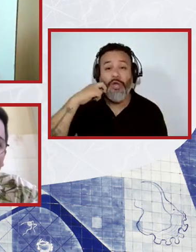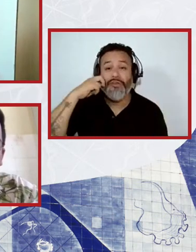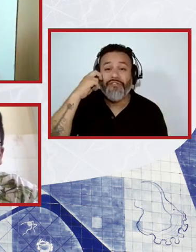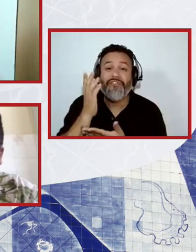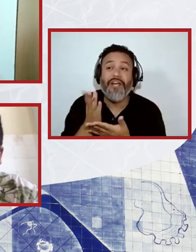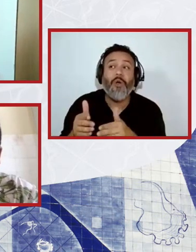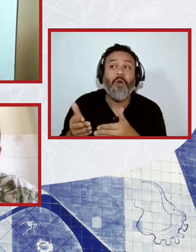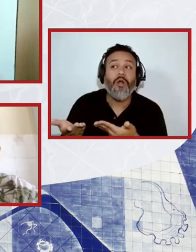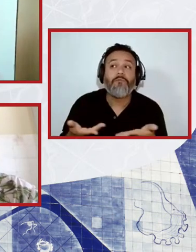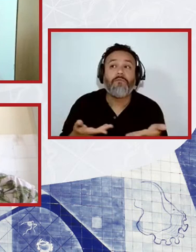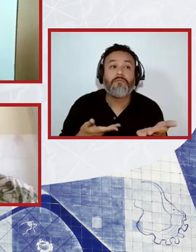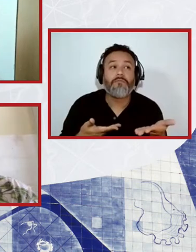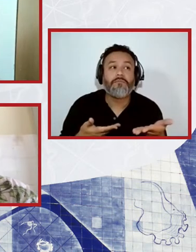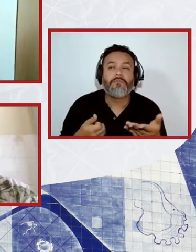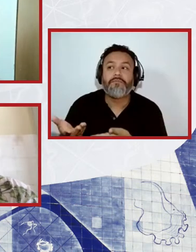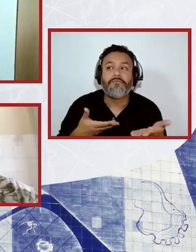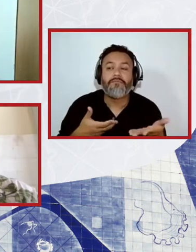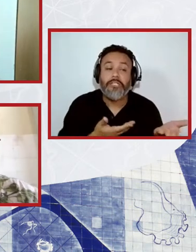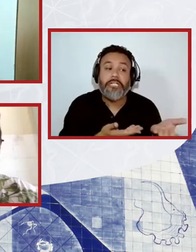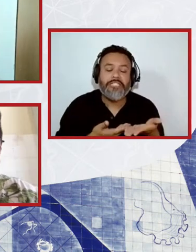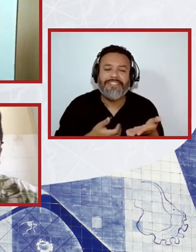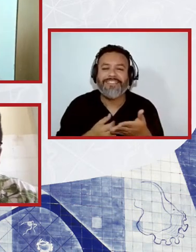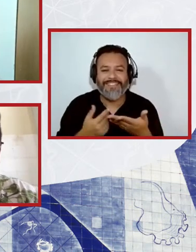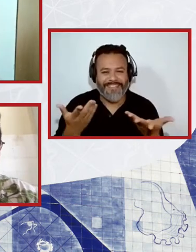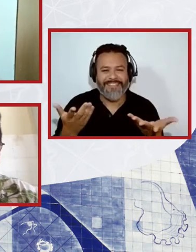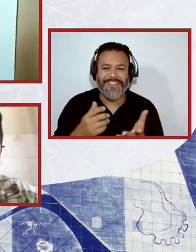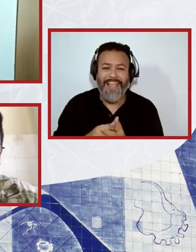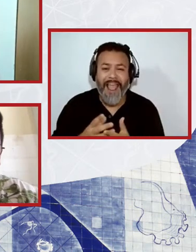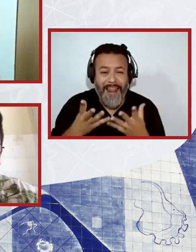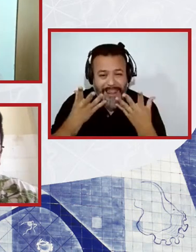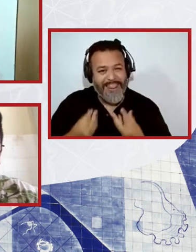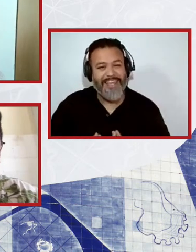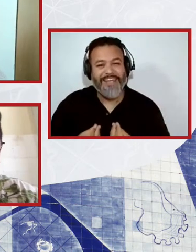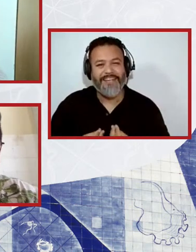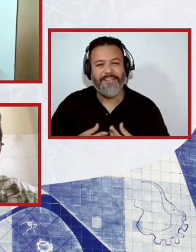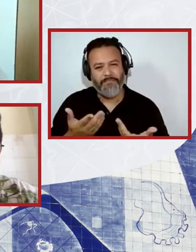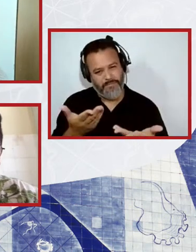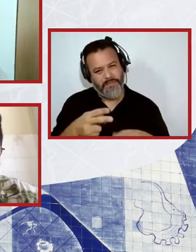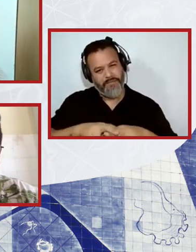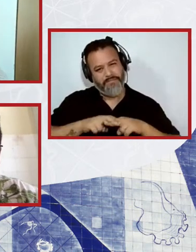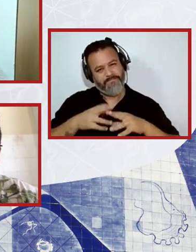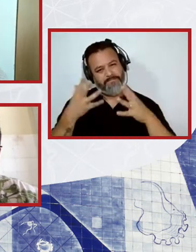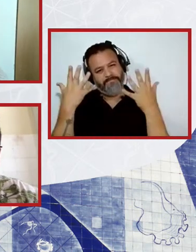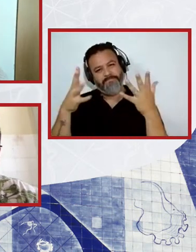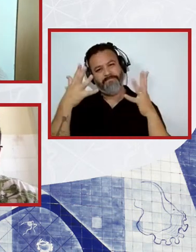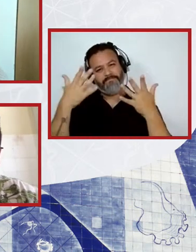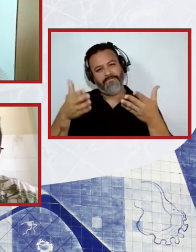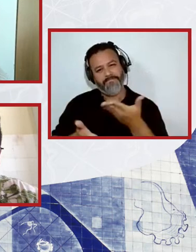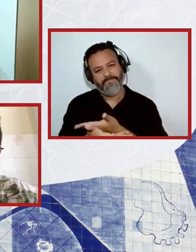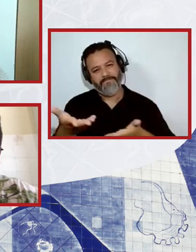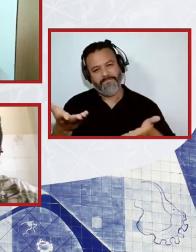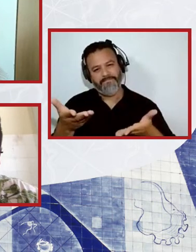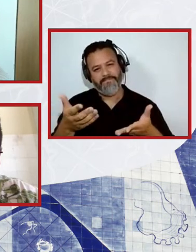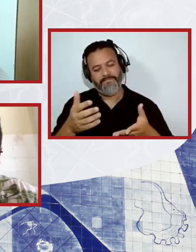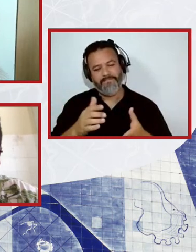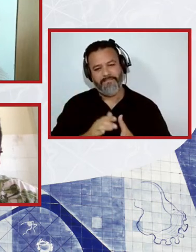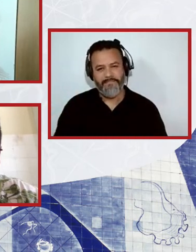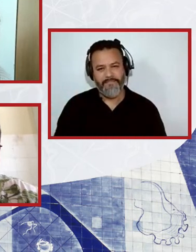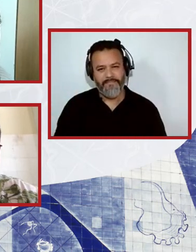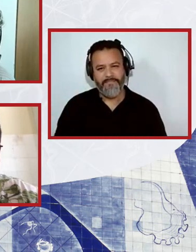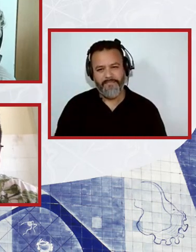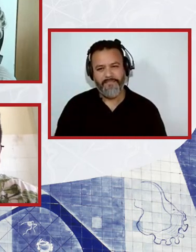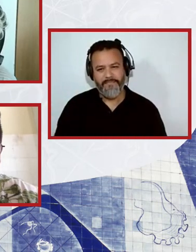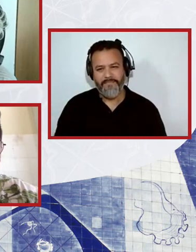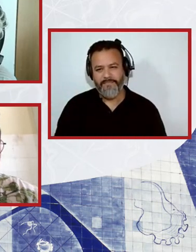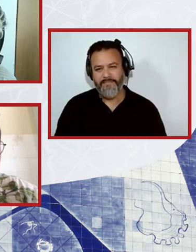lá, convida, a pessoa aceita, né? É, então, parabéns a vocês. Eu também não posso deixar de dar daqui os